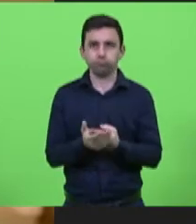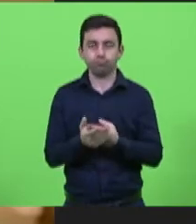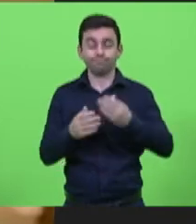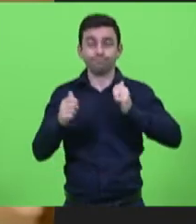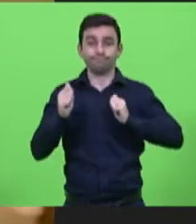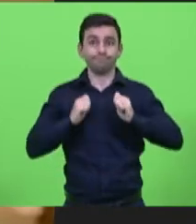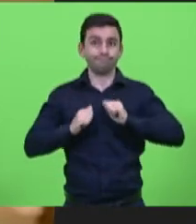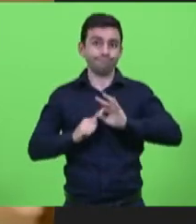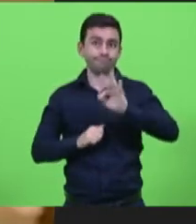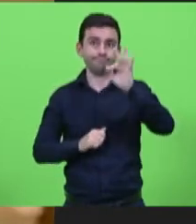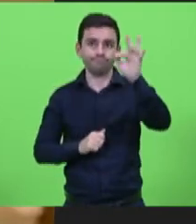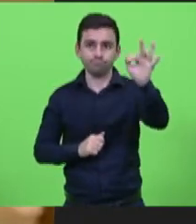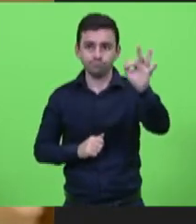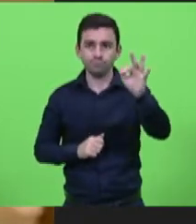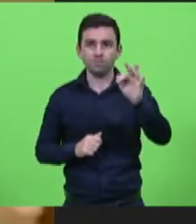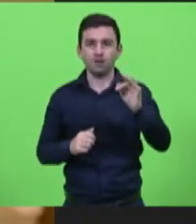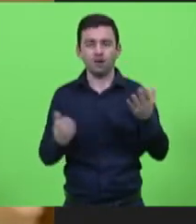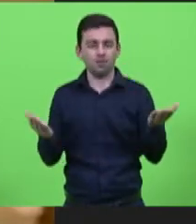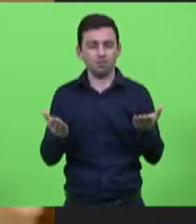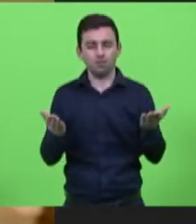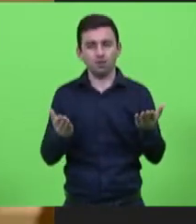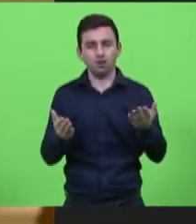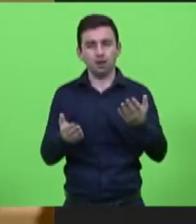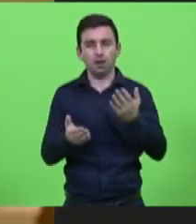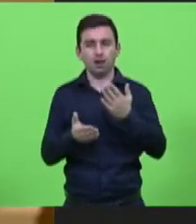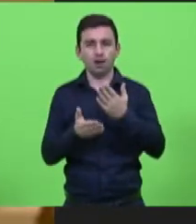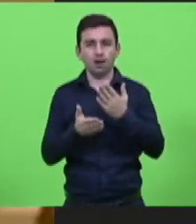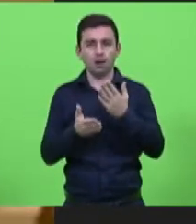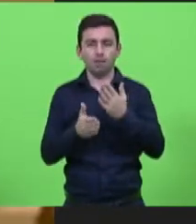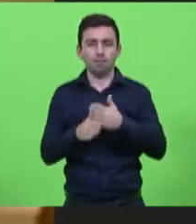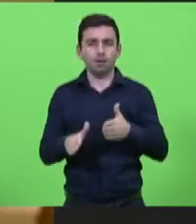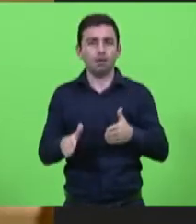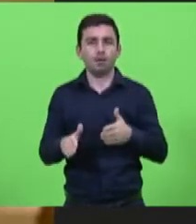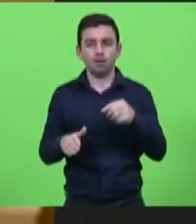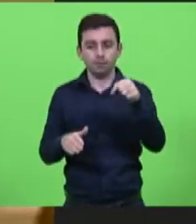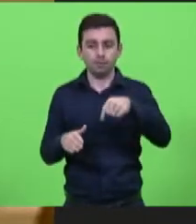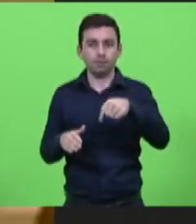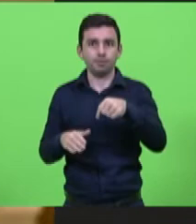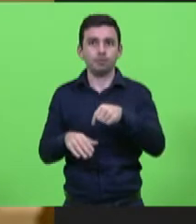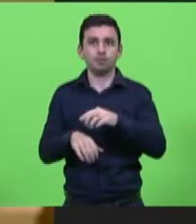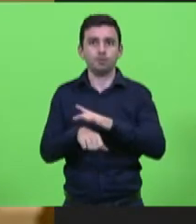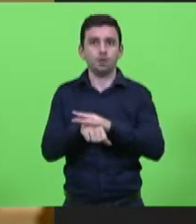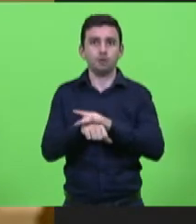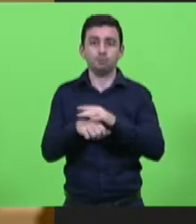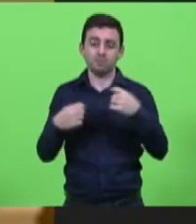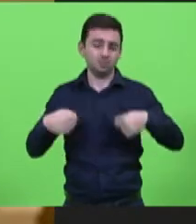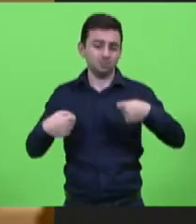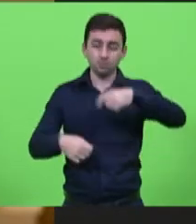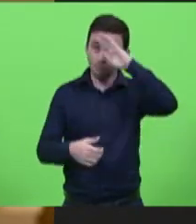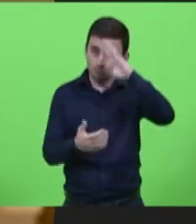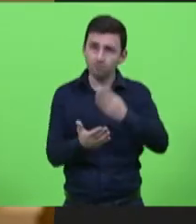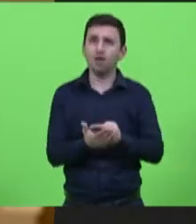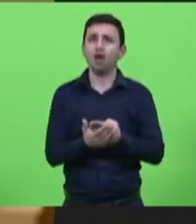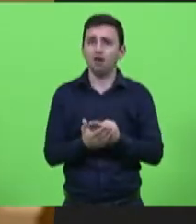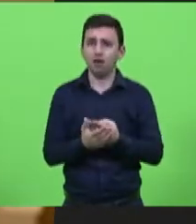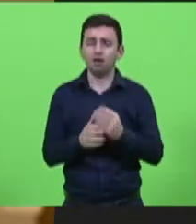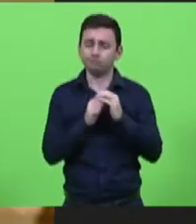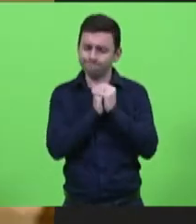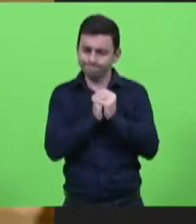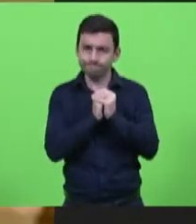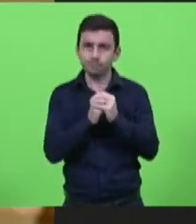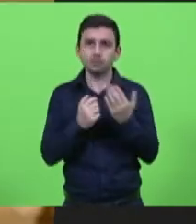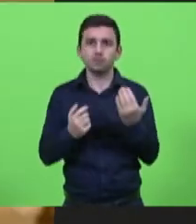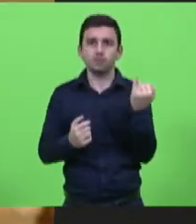né, e que nós não vamos sair dessa pandemia sem que seja pela fé, pela esperança, pela luz que vai